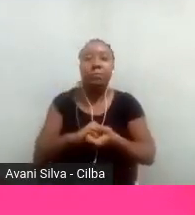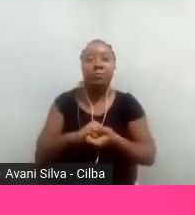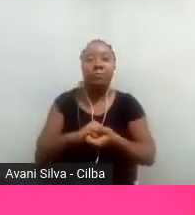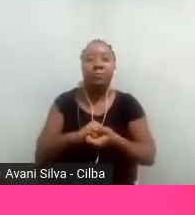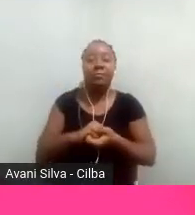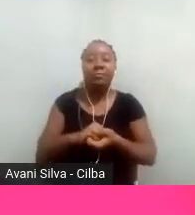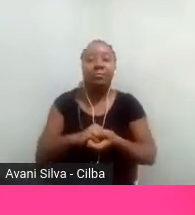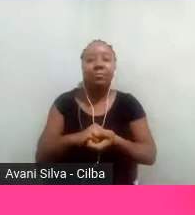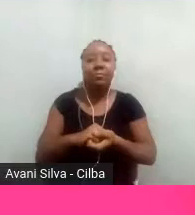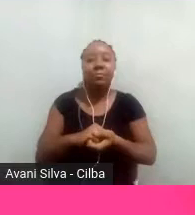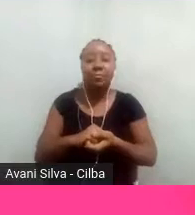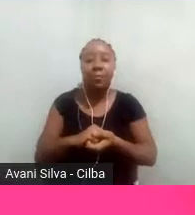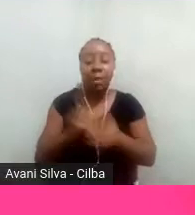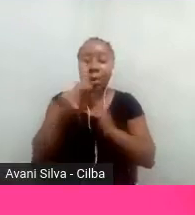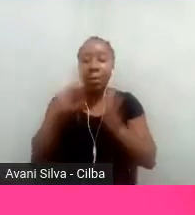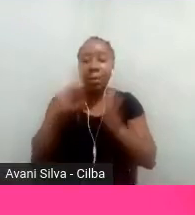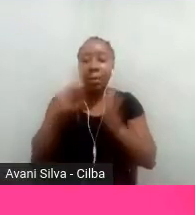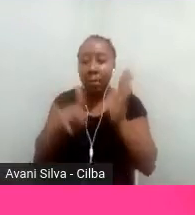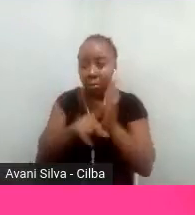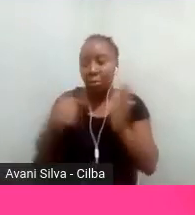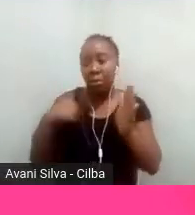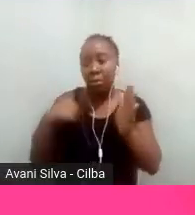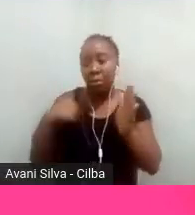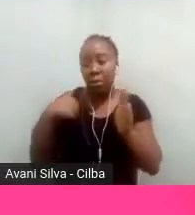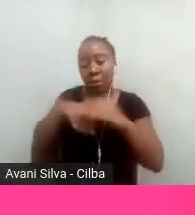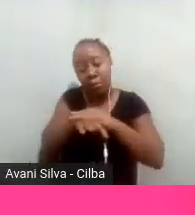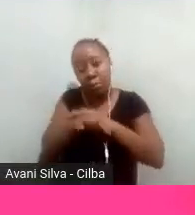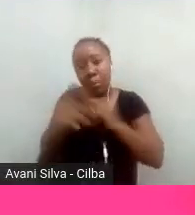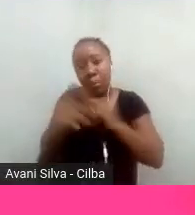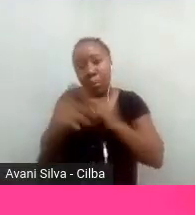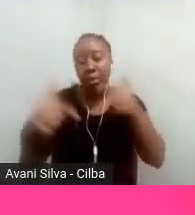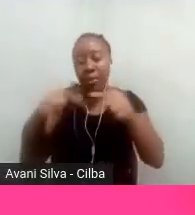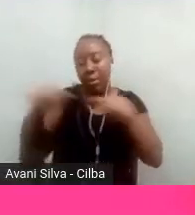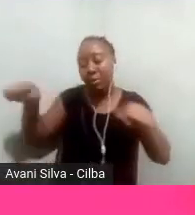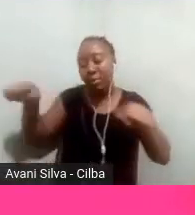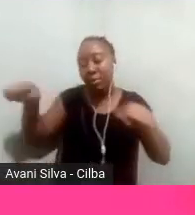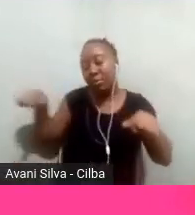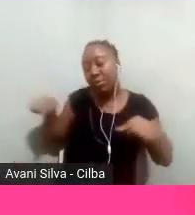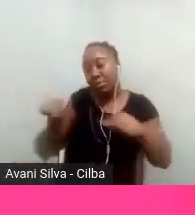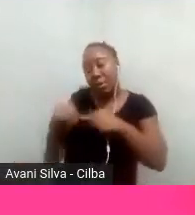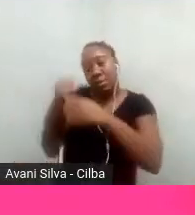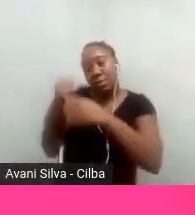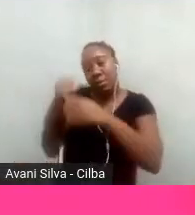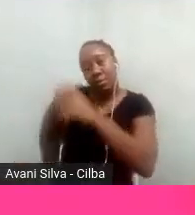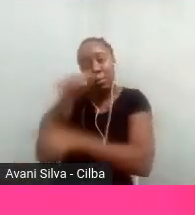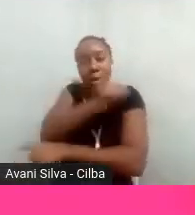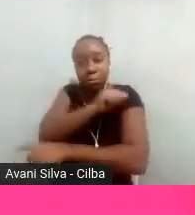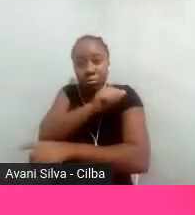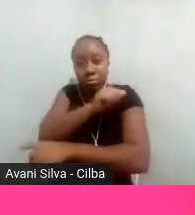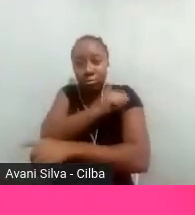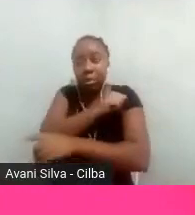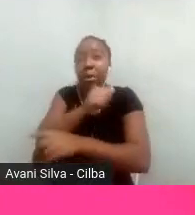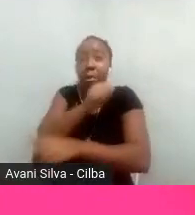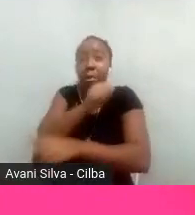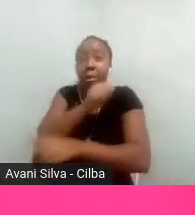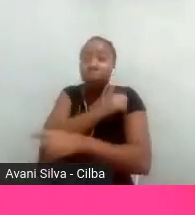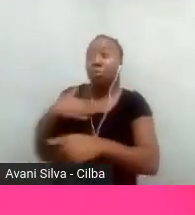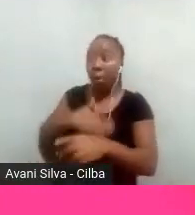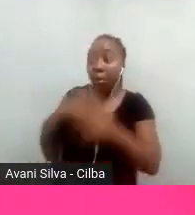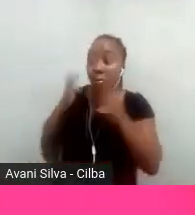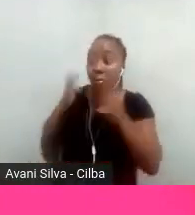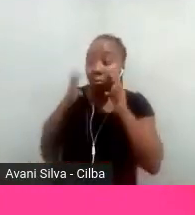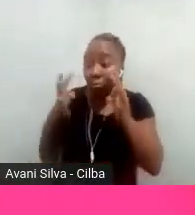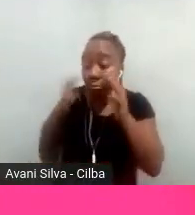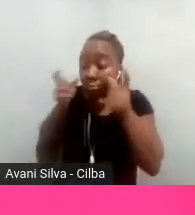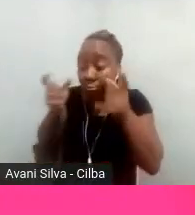Um projeto que eu costumo trabalhar com os alunos em sala de aula e que gera um interesse muito grande dos alunos